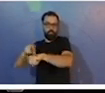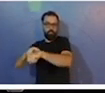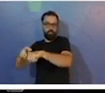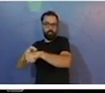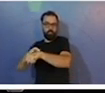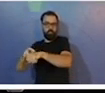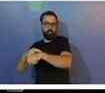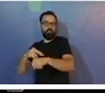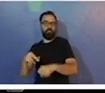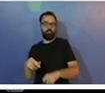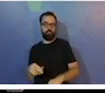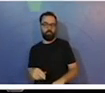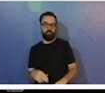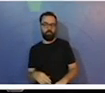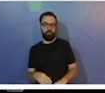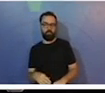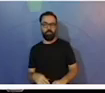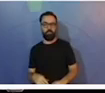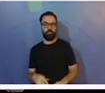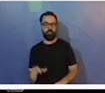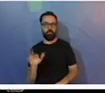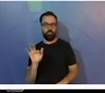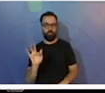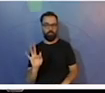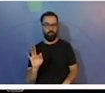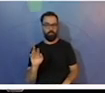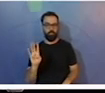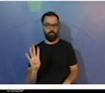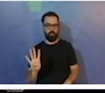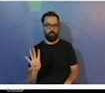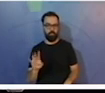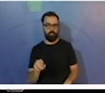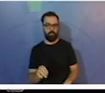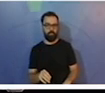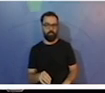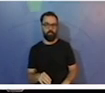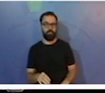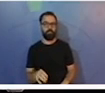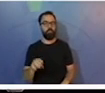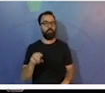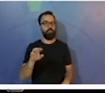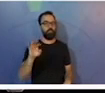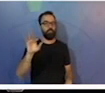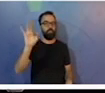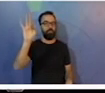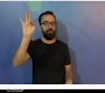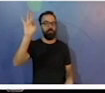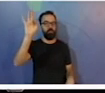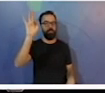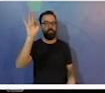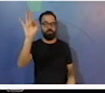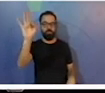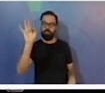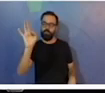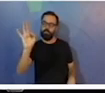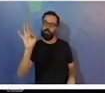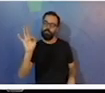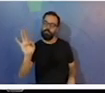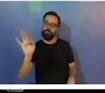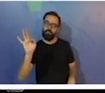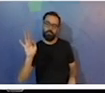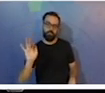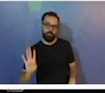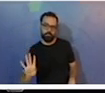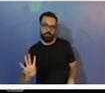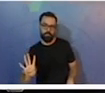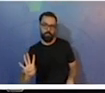E3. Agora o F4. Pego o F, vou descer até a